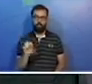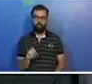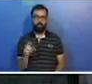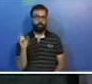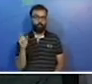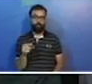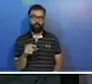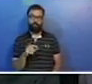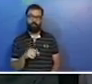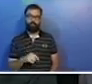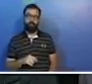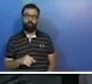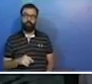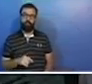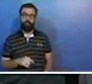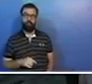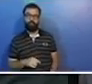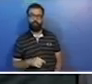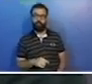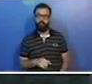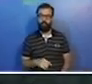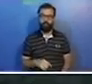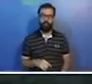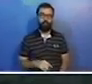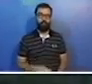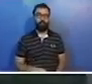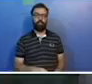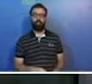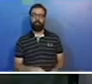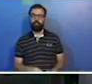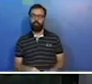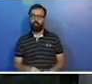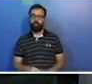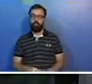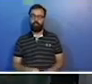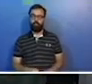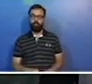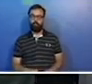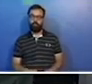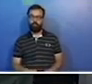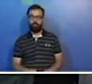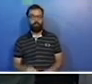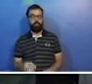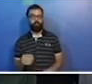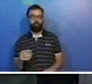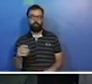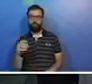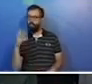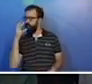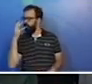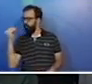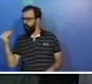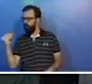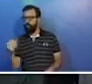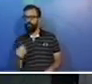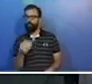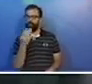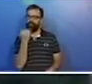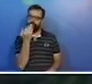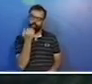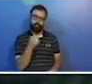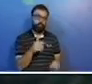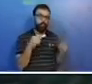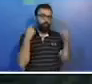onde tinha as criações das ovelhas, tinha muito coiote. Mas como nós falamos, o coiote era carnívoro. E